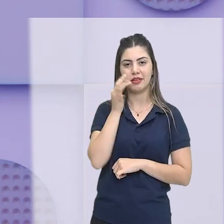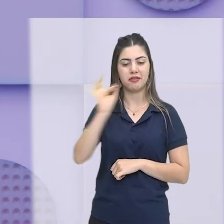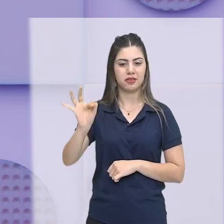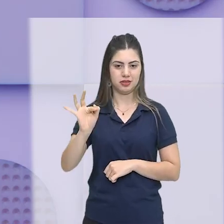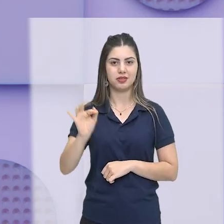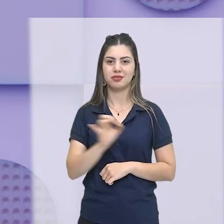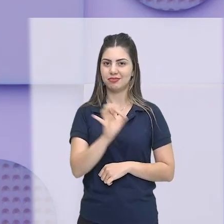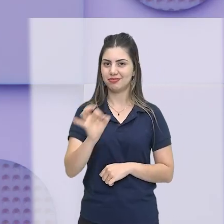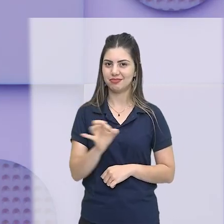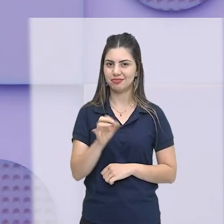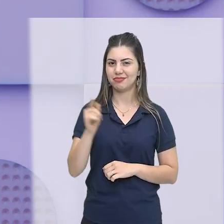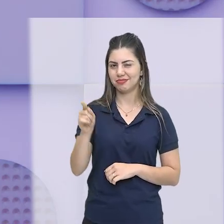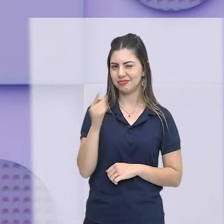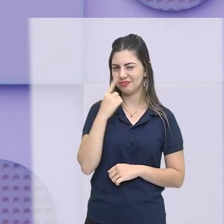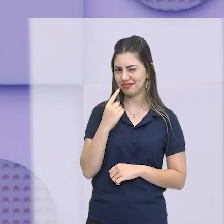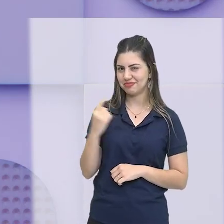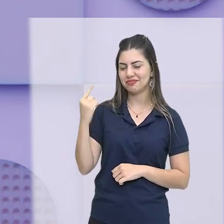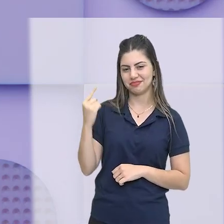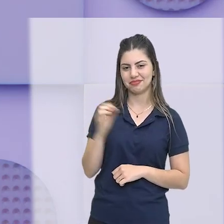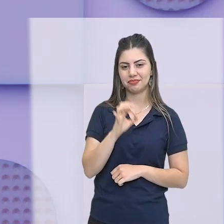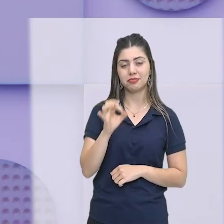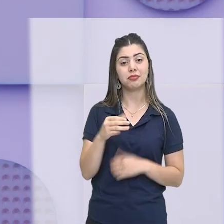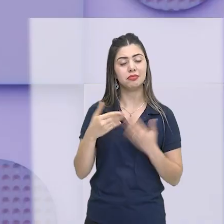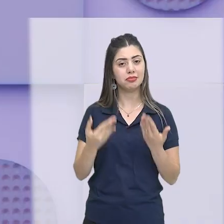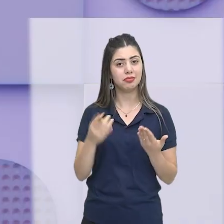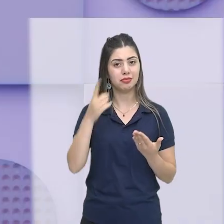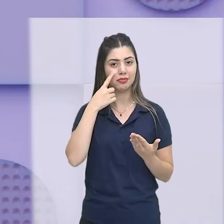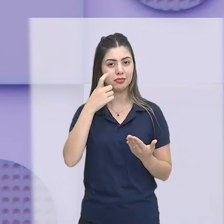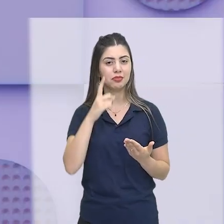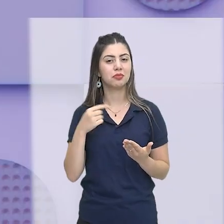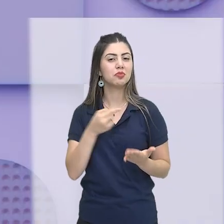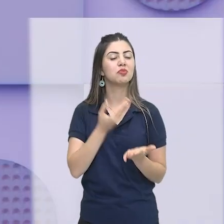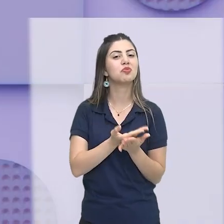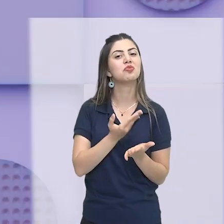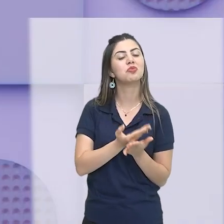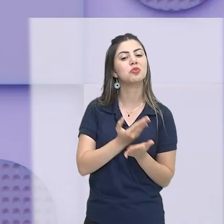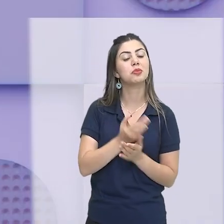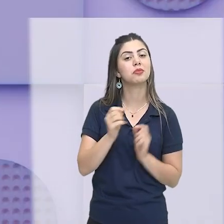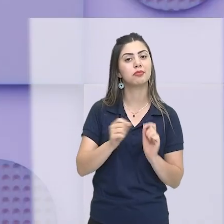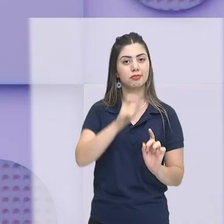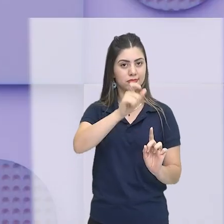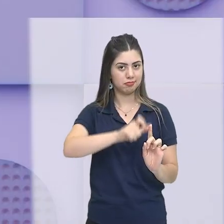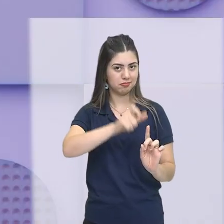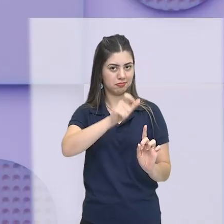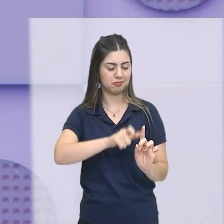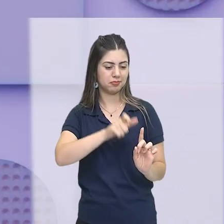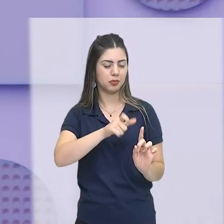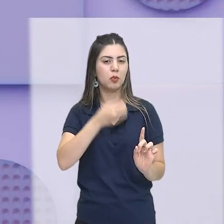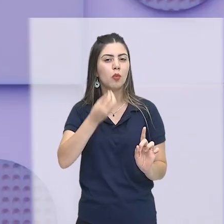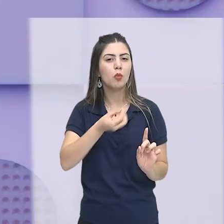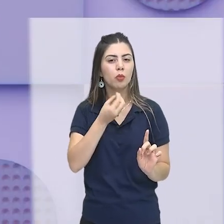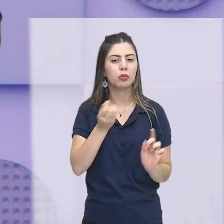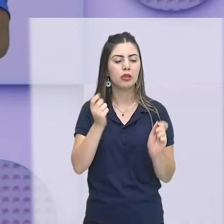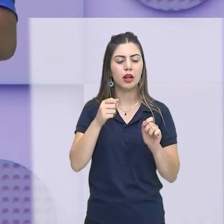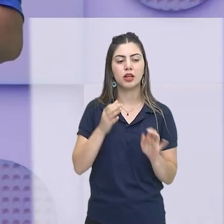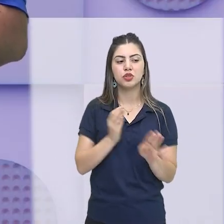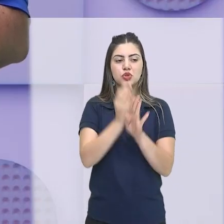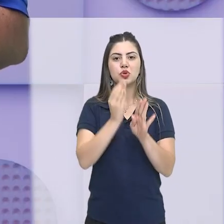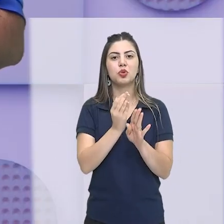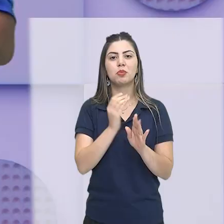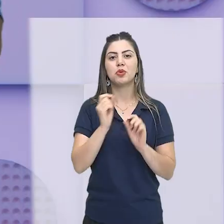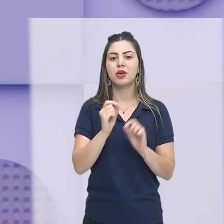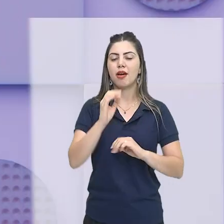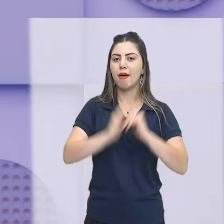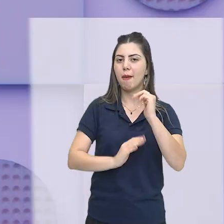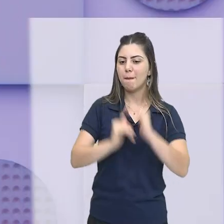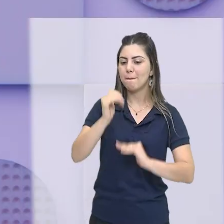O Menino do Dedo Verde. E aqui é bem interessante nós vermos que o personagem, ele descobre um dom muito especial, que é o